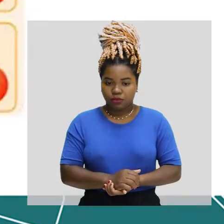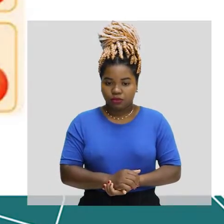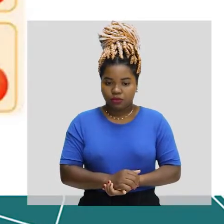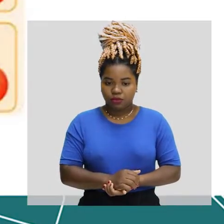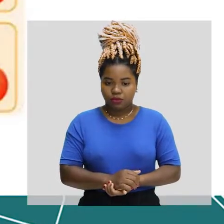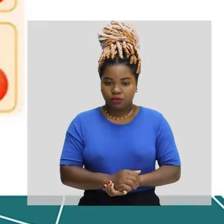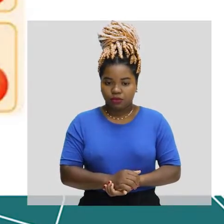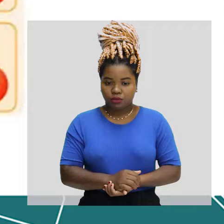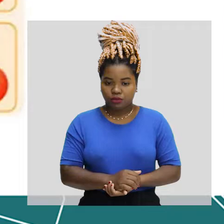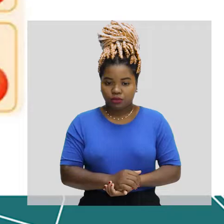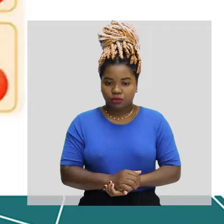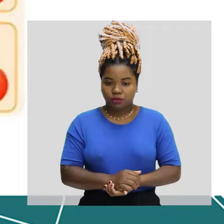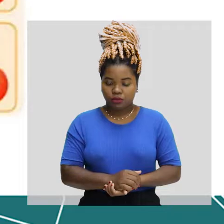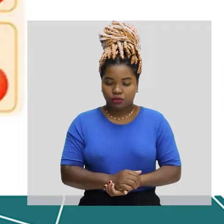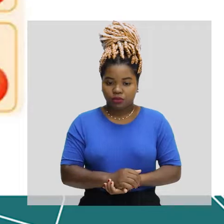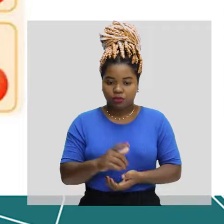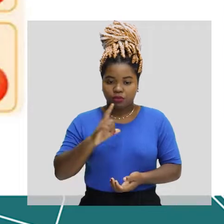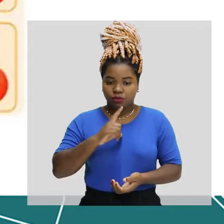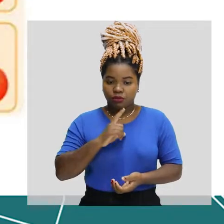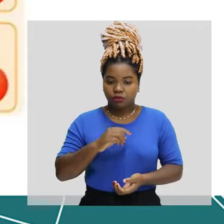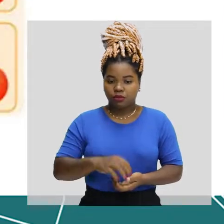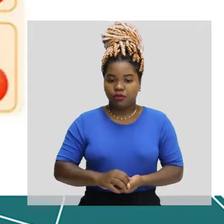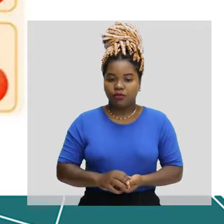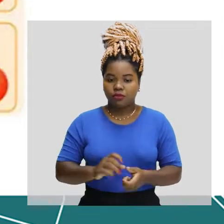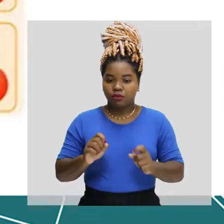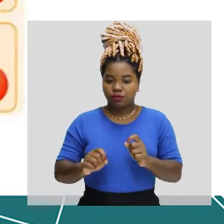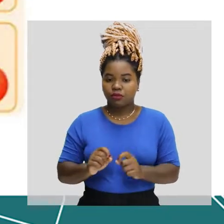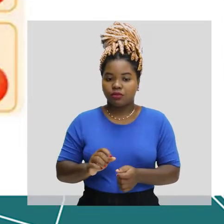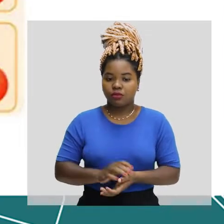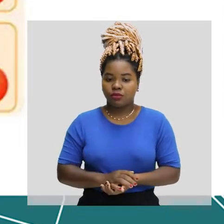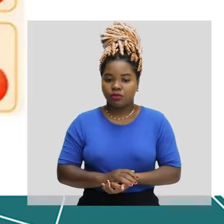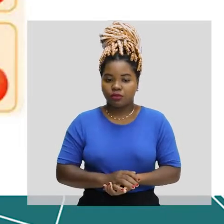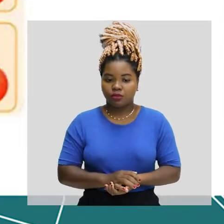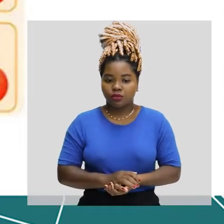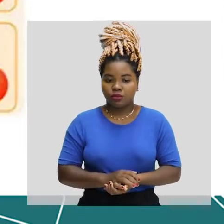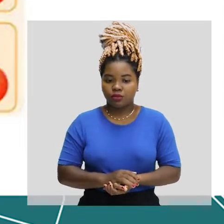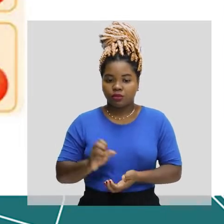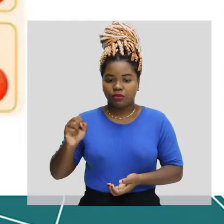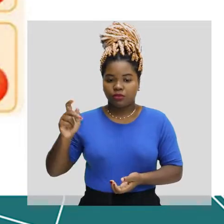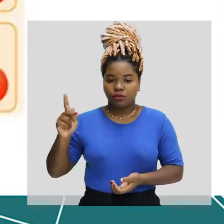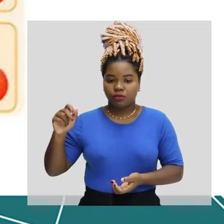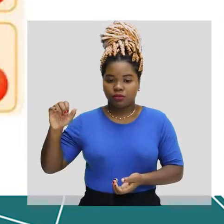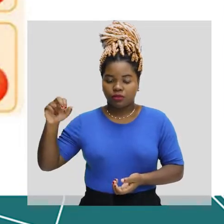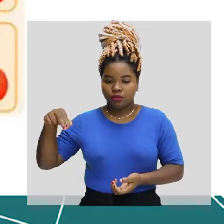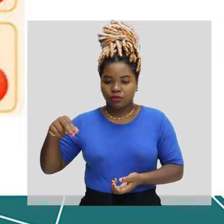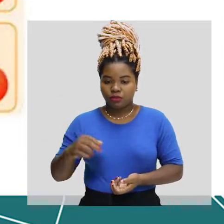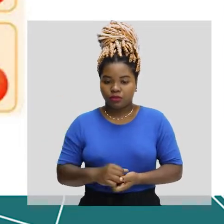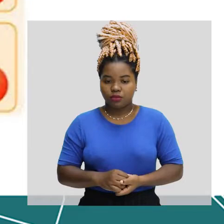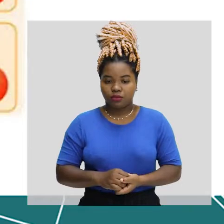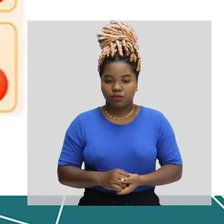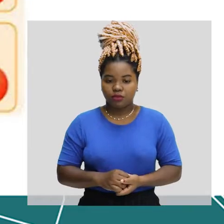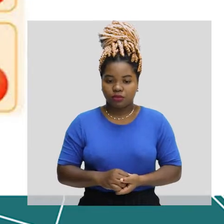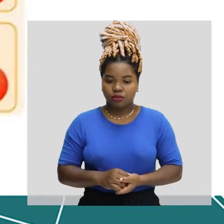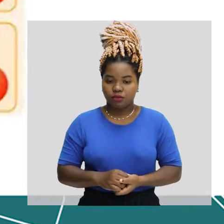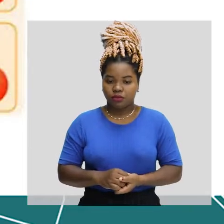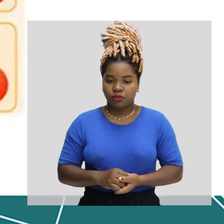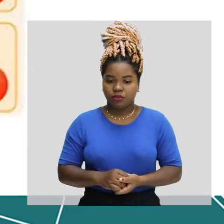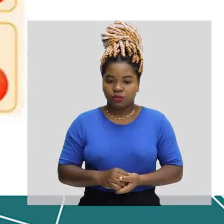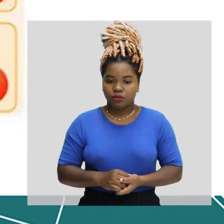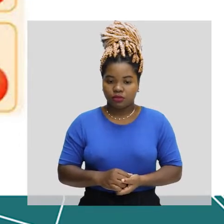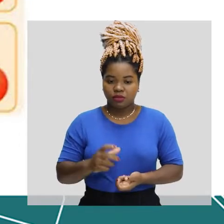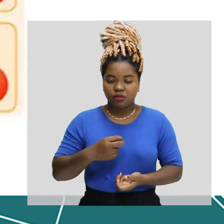O spin, tá certo? E a carga dele. Lá ele vai estar bem explícito, tá certo? Então nós temos a carga, por